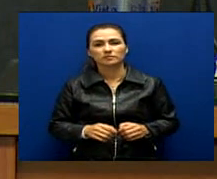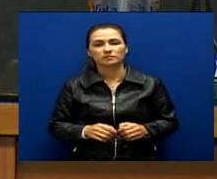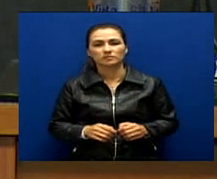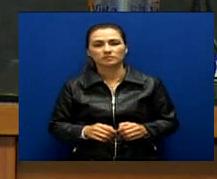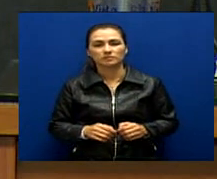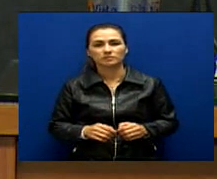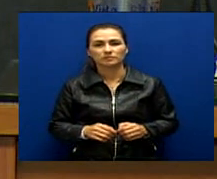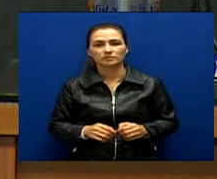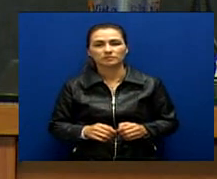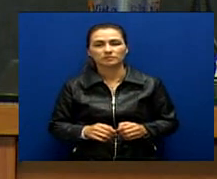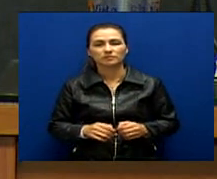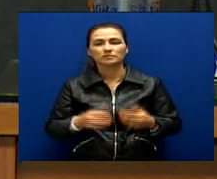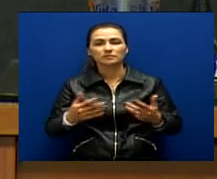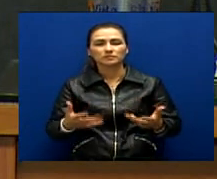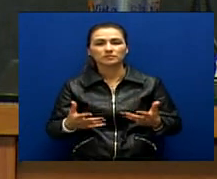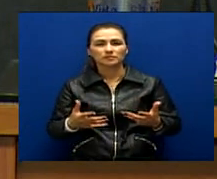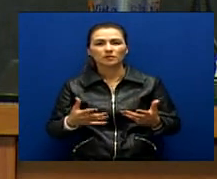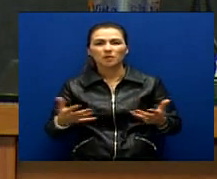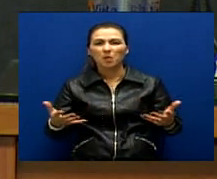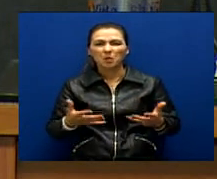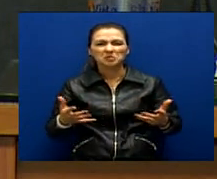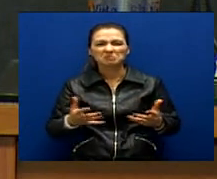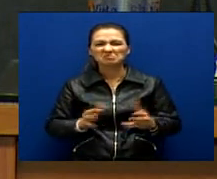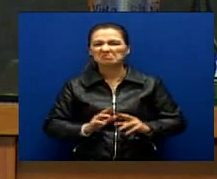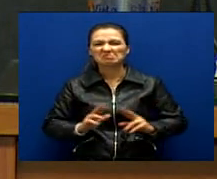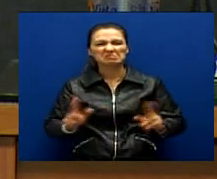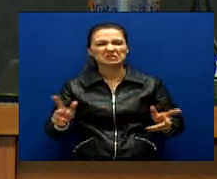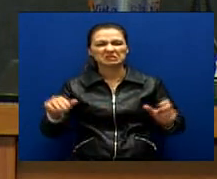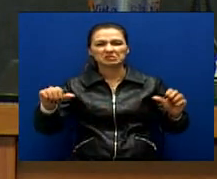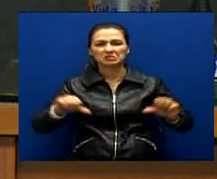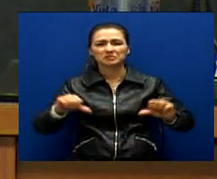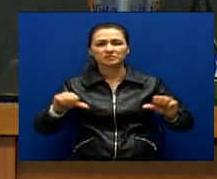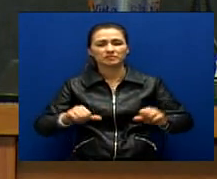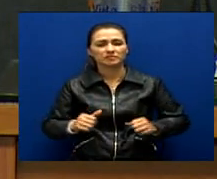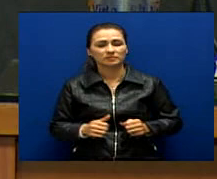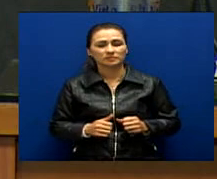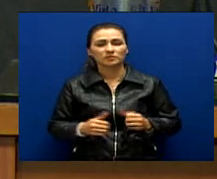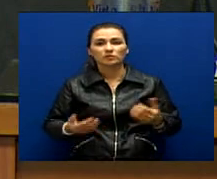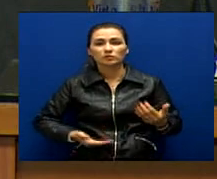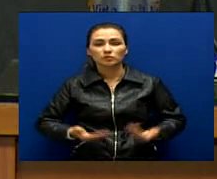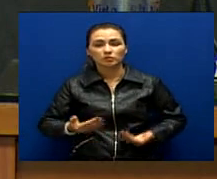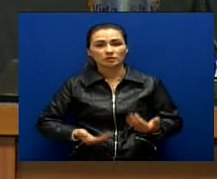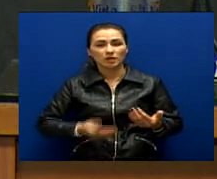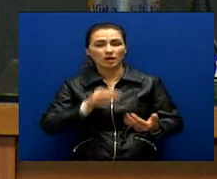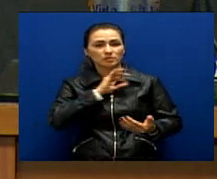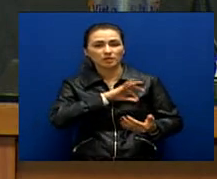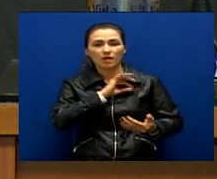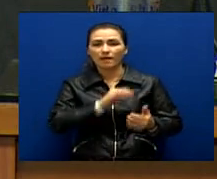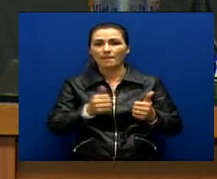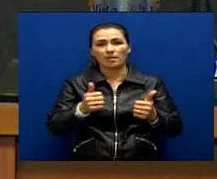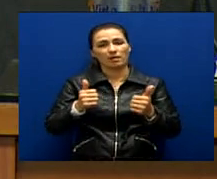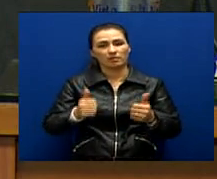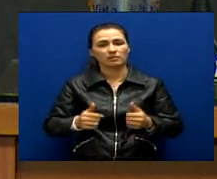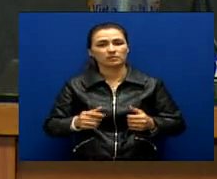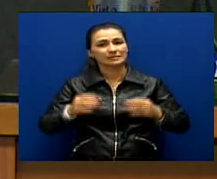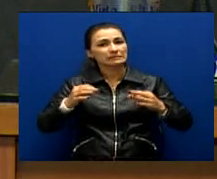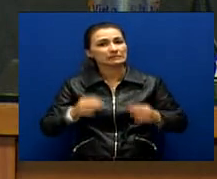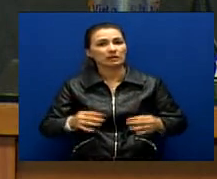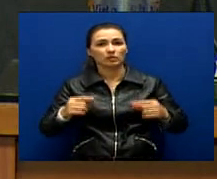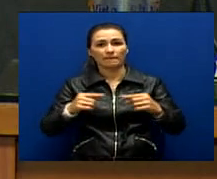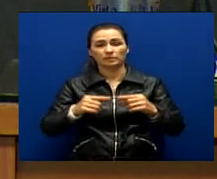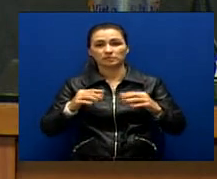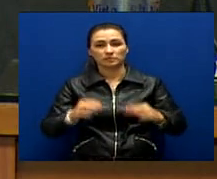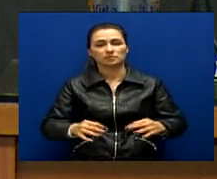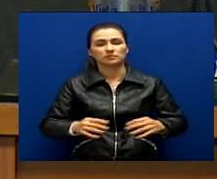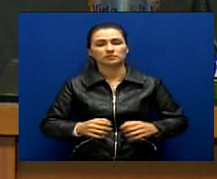do dia a dia está muito distante do que a gente tem condições dignas de trabalho e remuneração por todo mundo e aí essa resposta para a